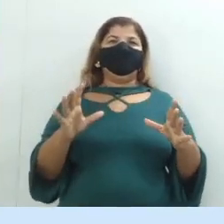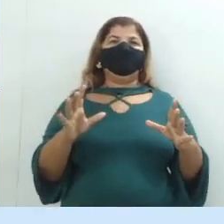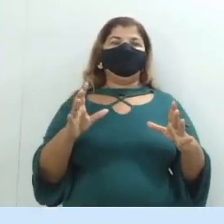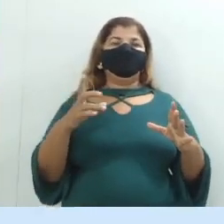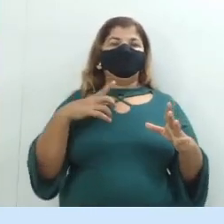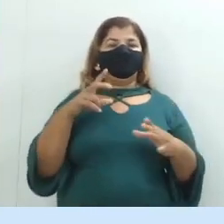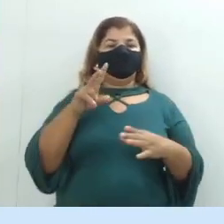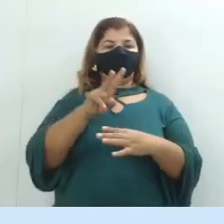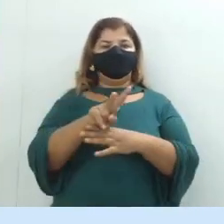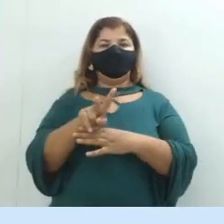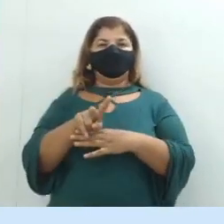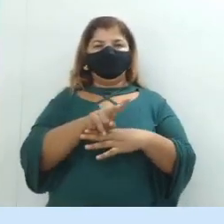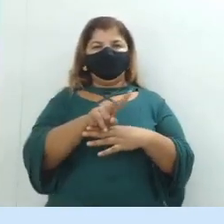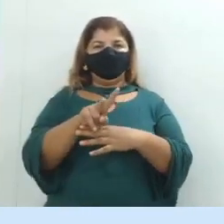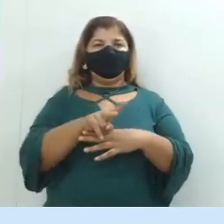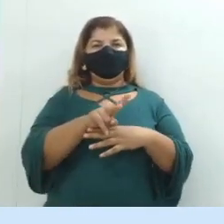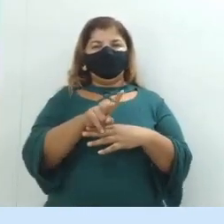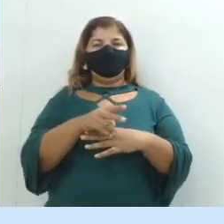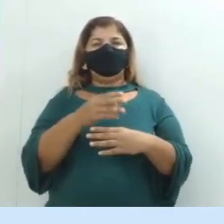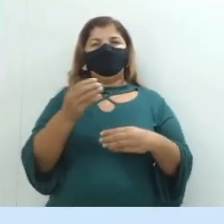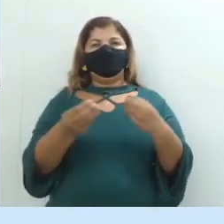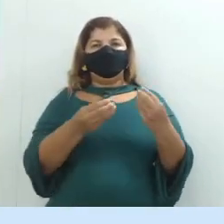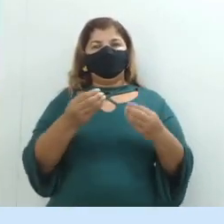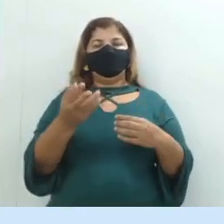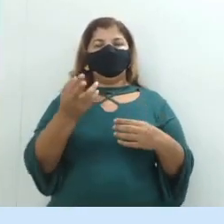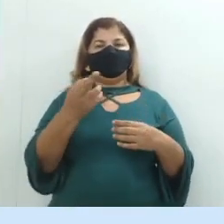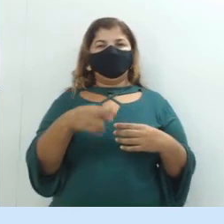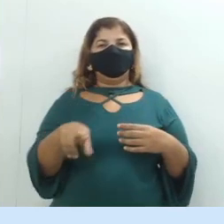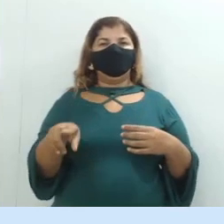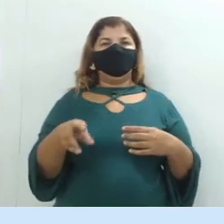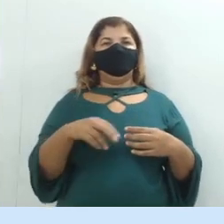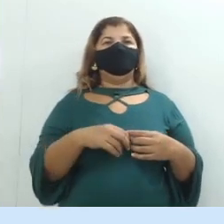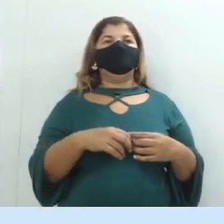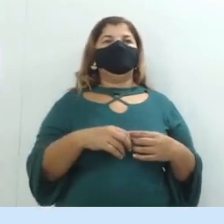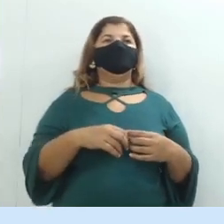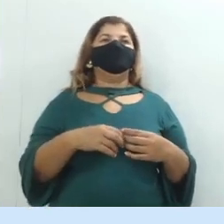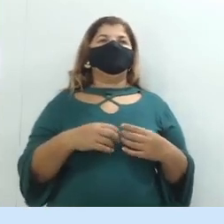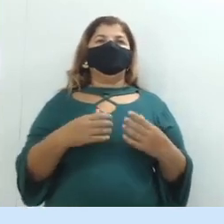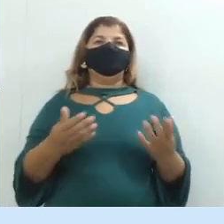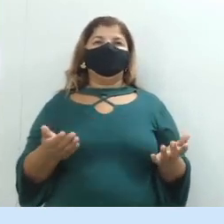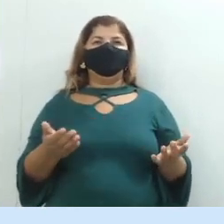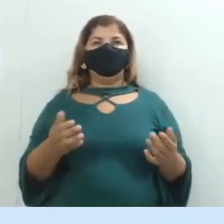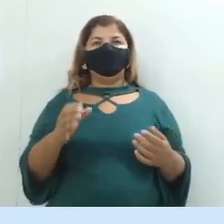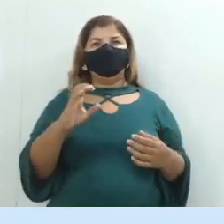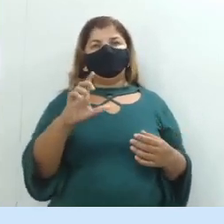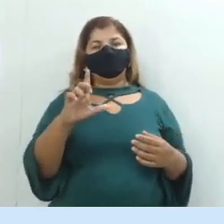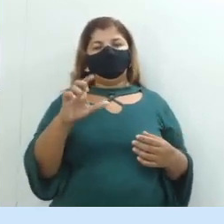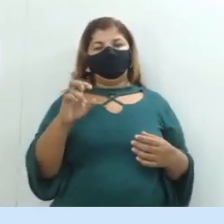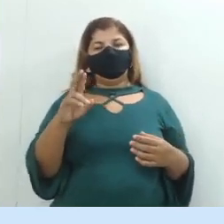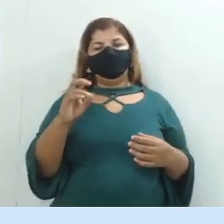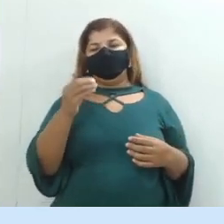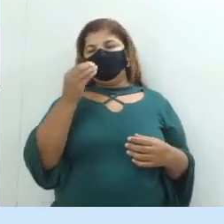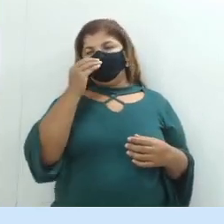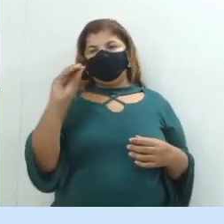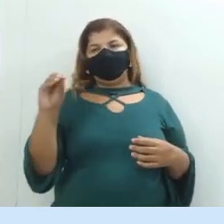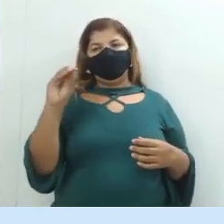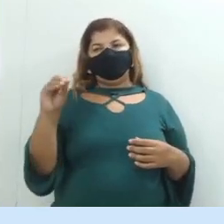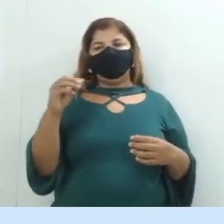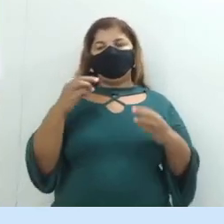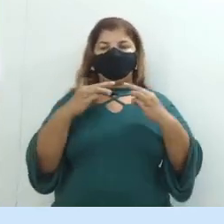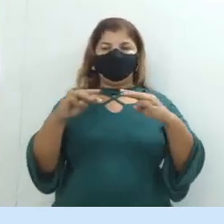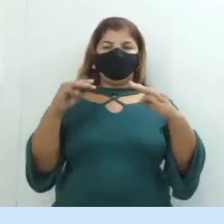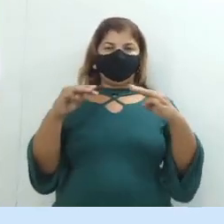de perto pelo jeito de ser da religião, né? O clero desprezava a missão espiritual. Muitos